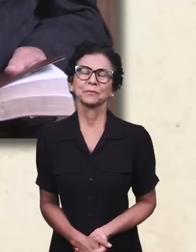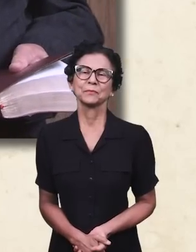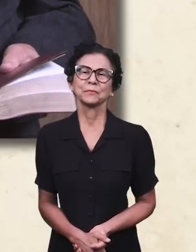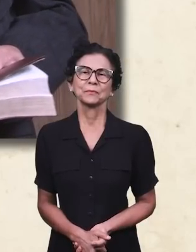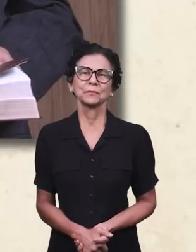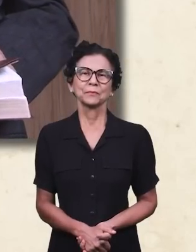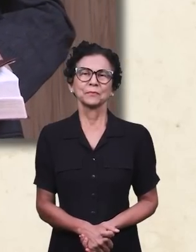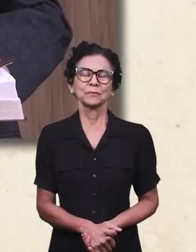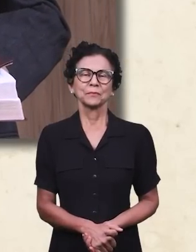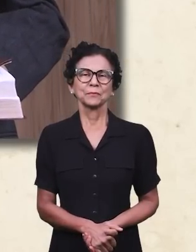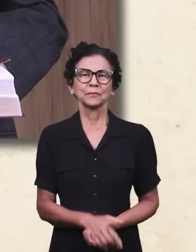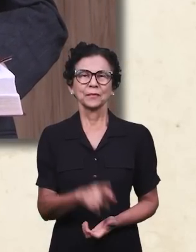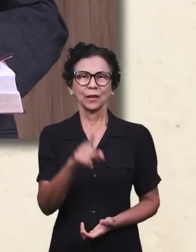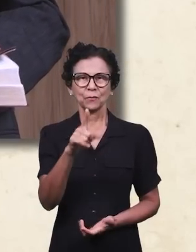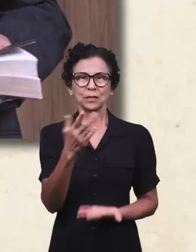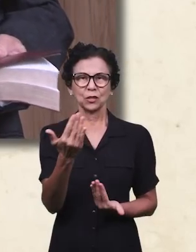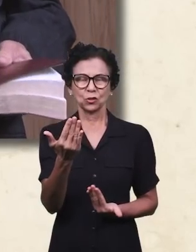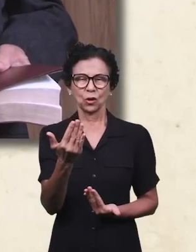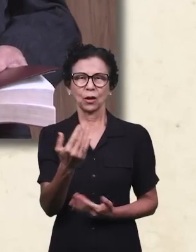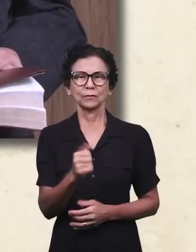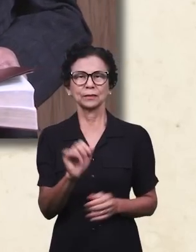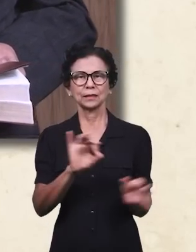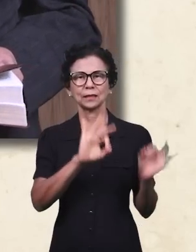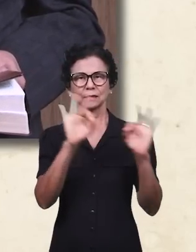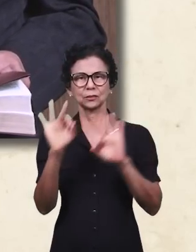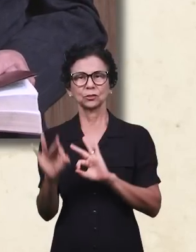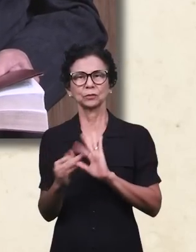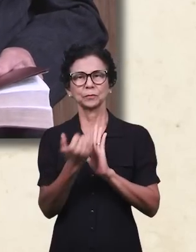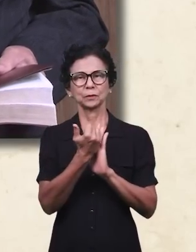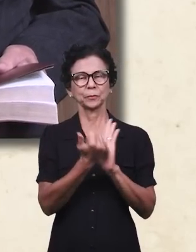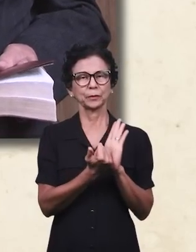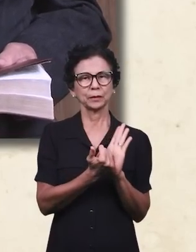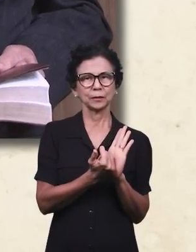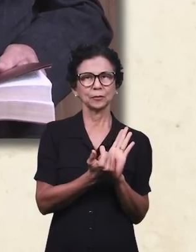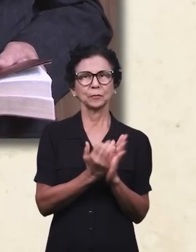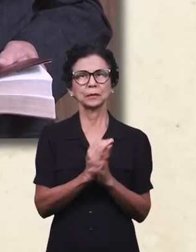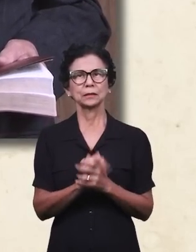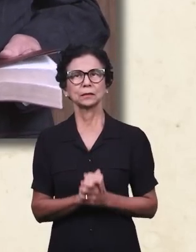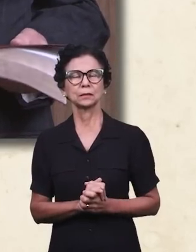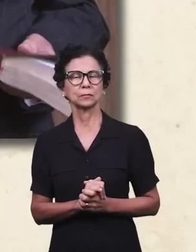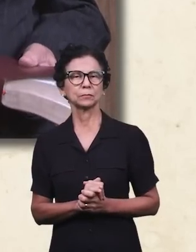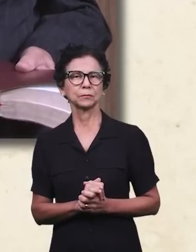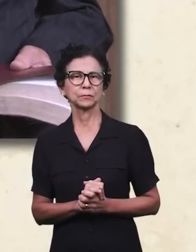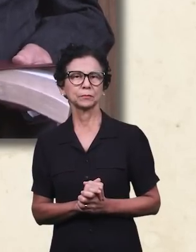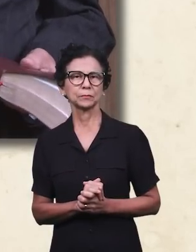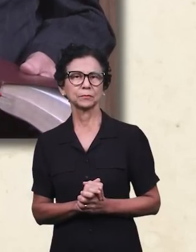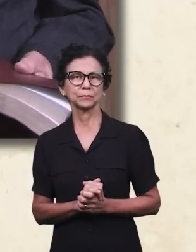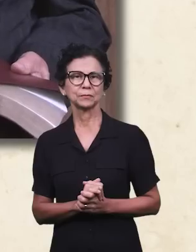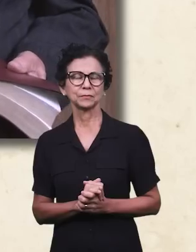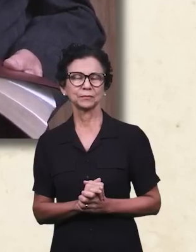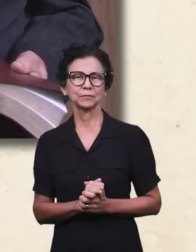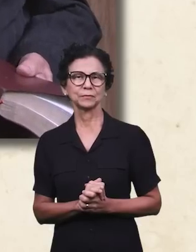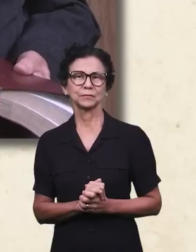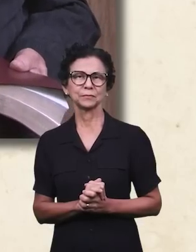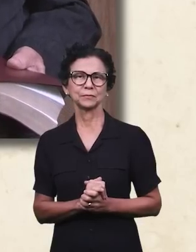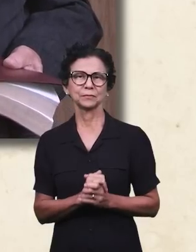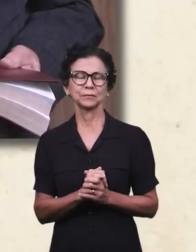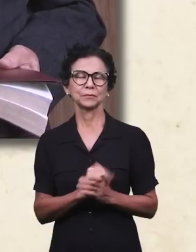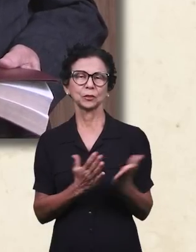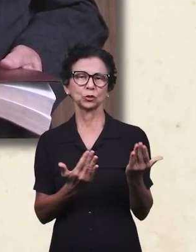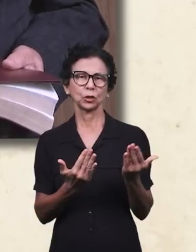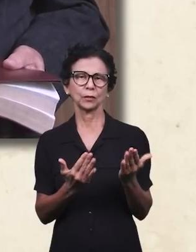A você, jovem, que está participando agora desta programação a respeito do jovem nos dias da minha